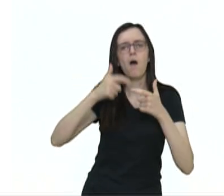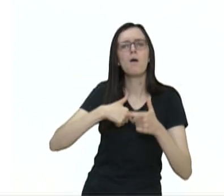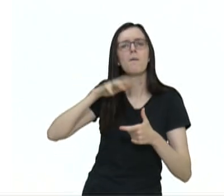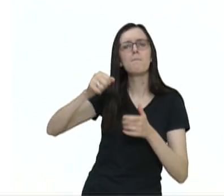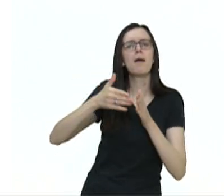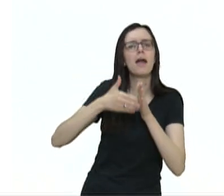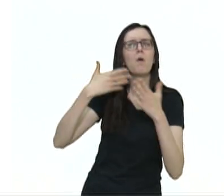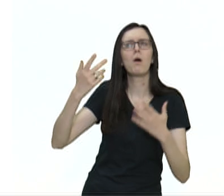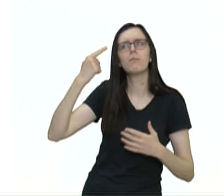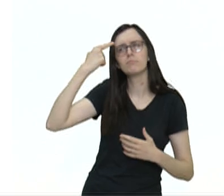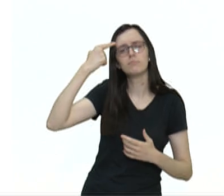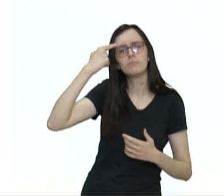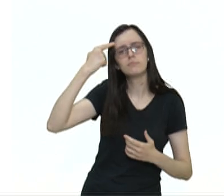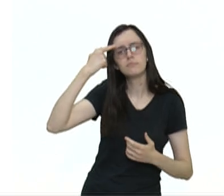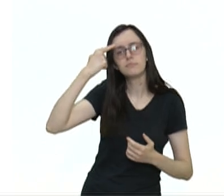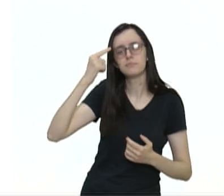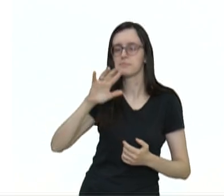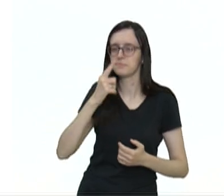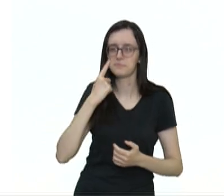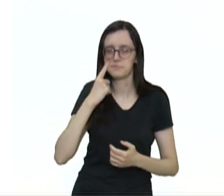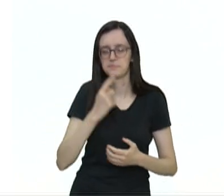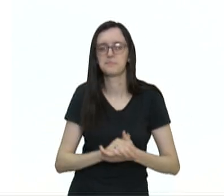Como é que está a memória de vocês? Vamos ver.